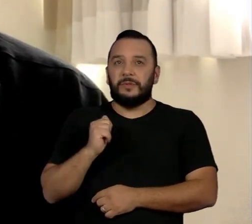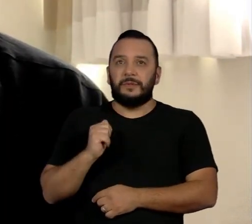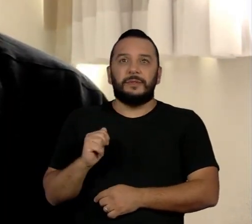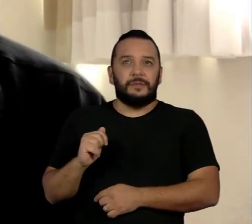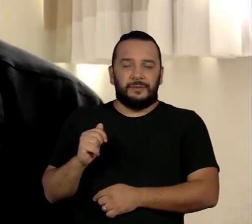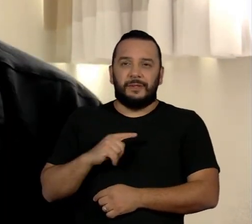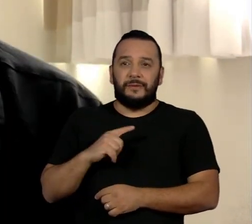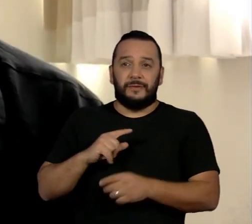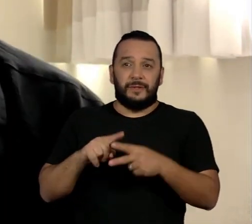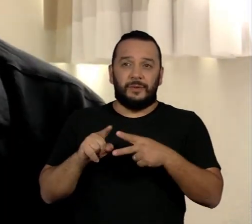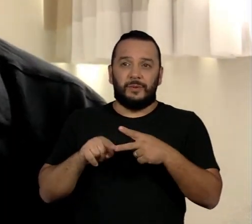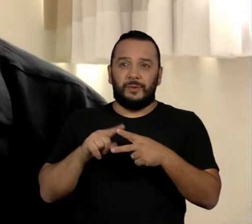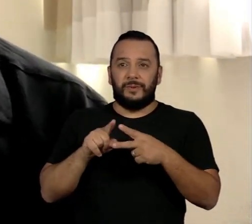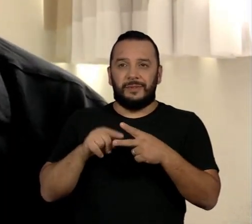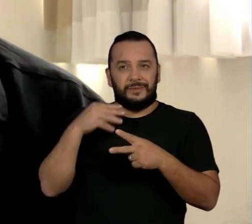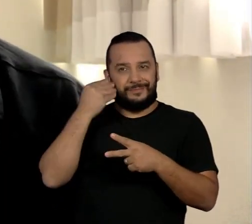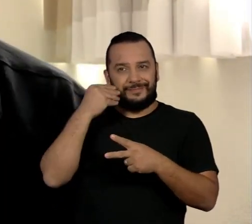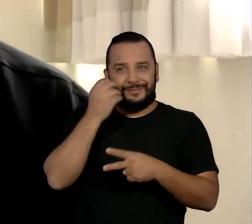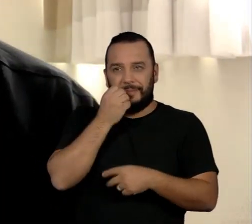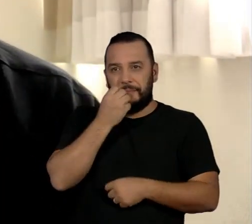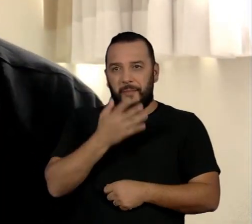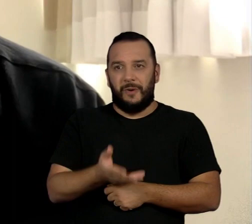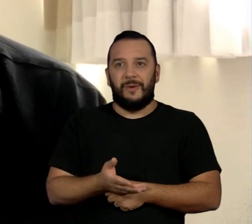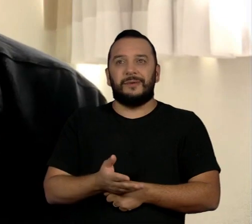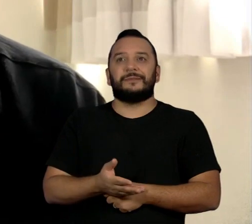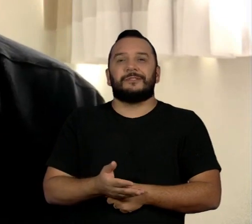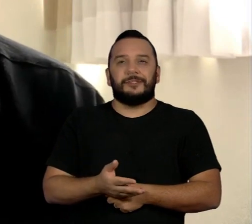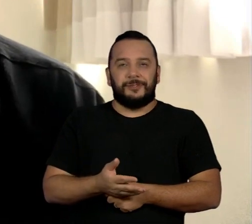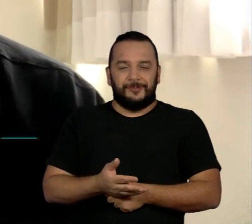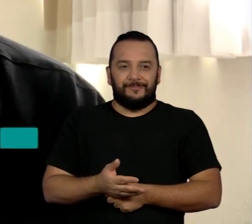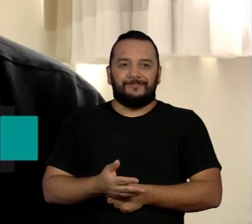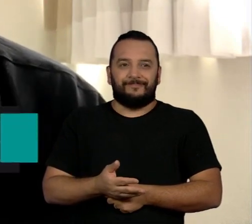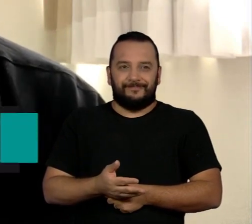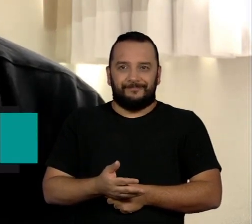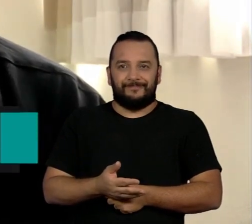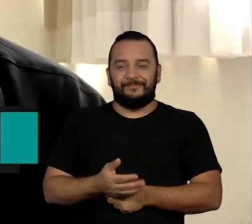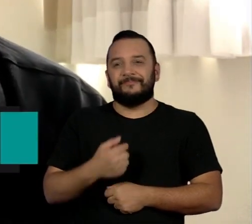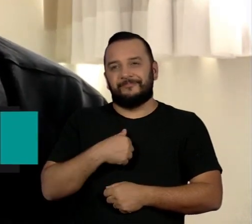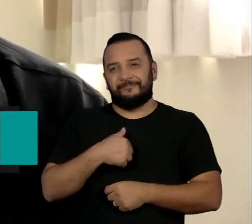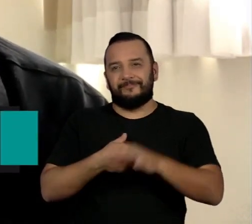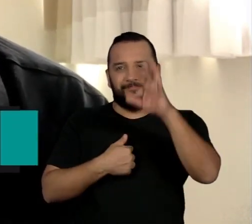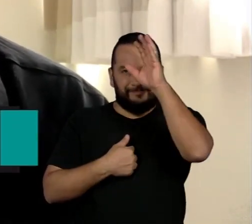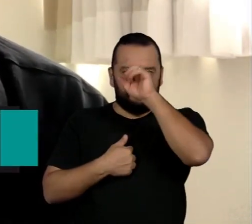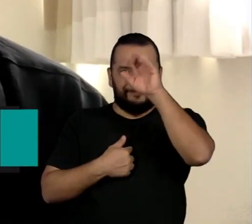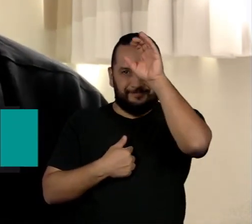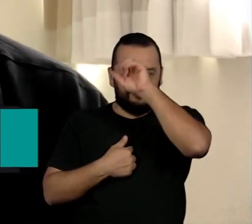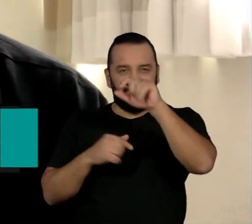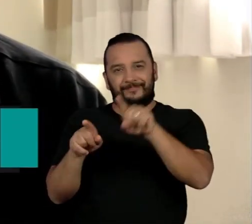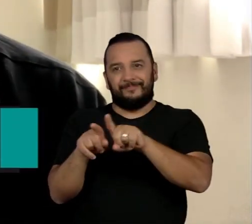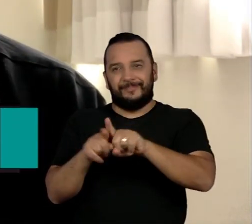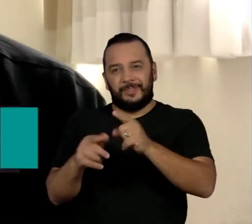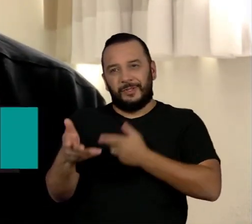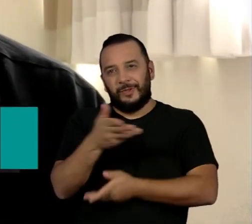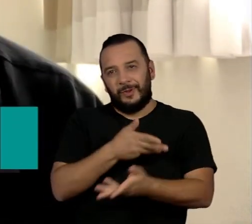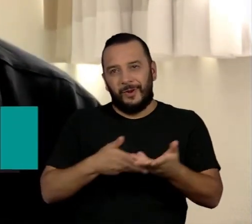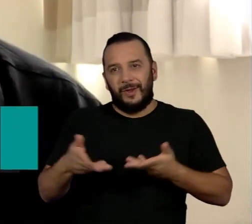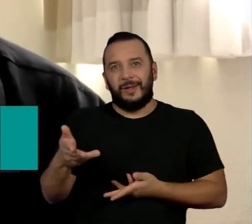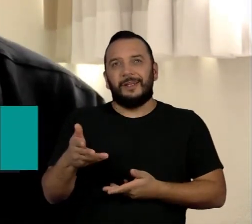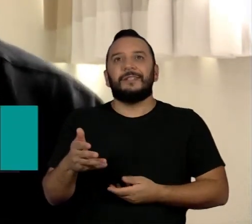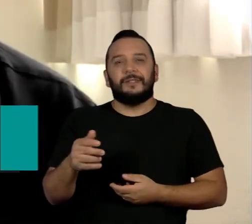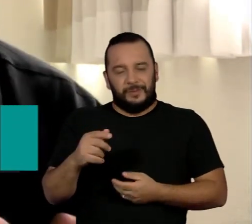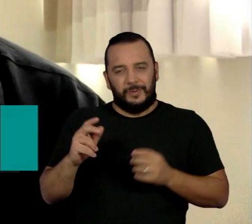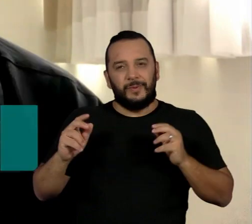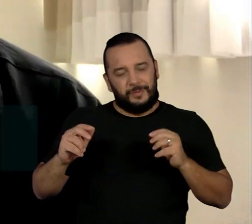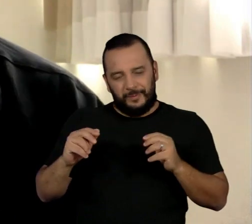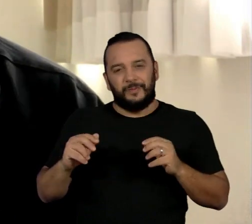experiências muito bacanas, assim, muito de aprendizado, de troca humana,